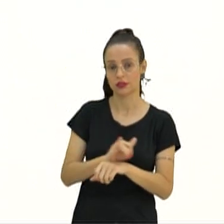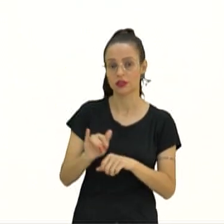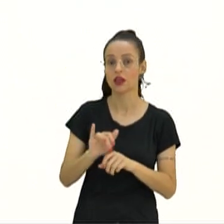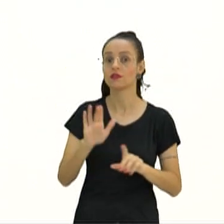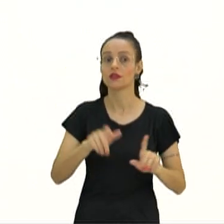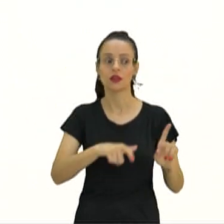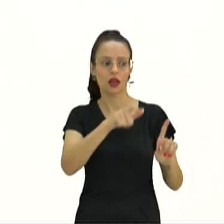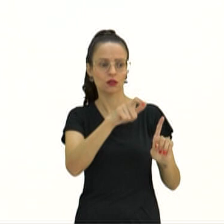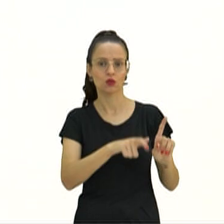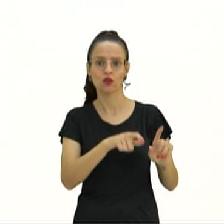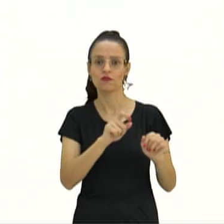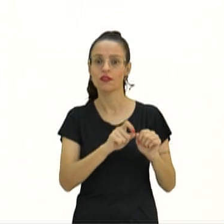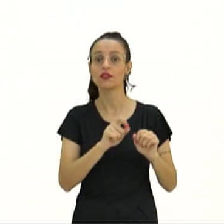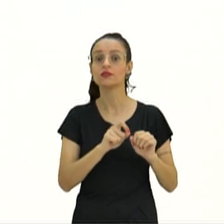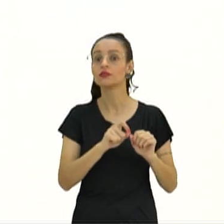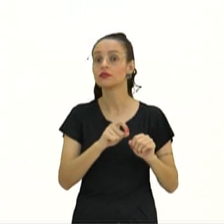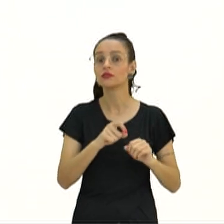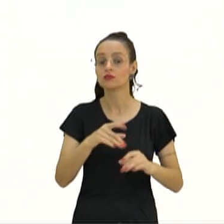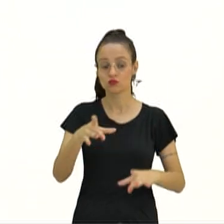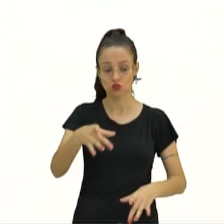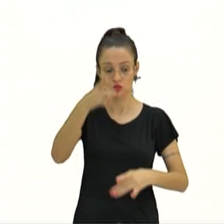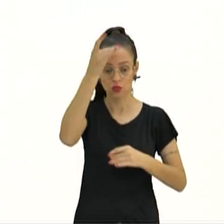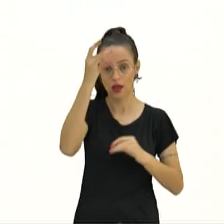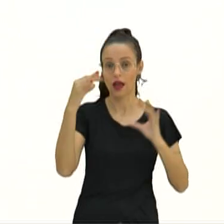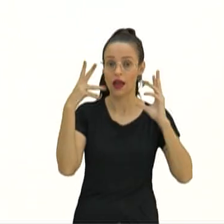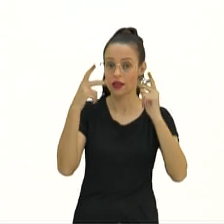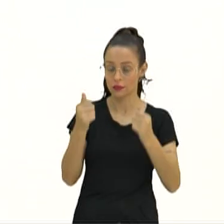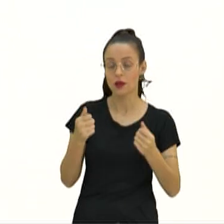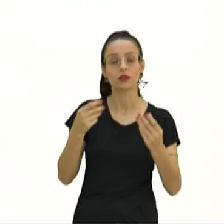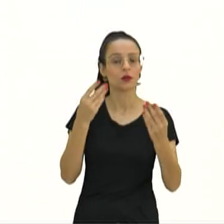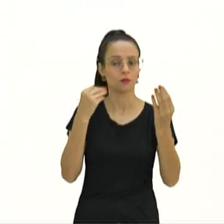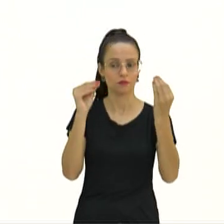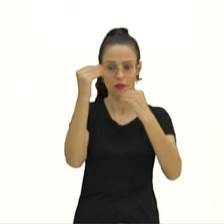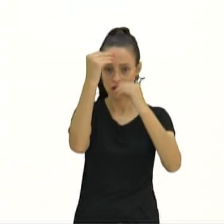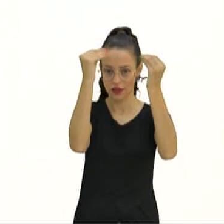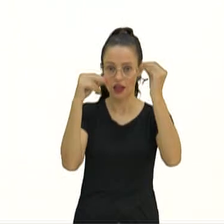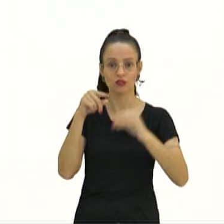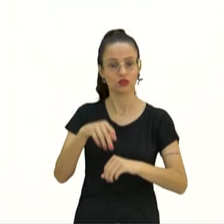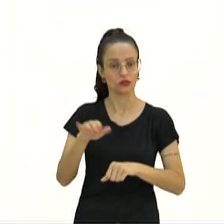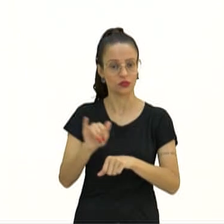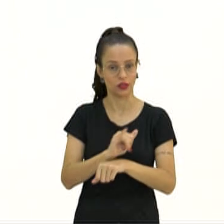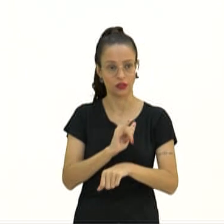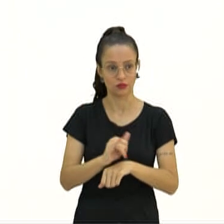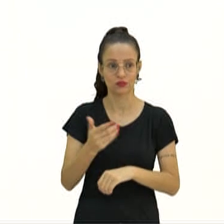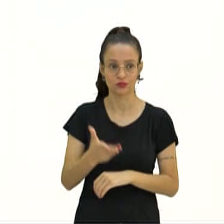faz papel de um animal, por exemplo, né, não de uma pessoa. Então, a maquiagem serve como esse recurso.